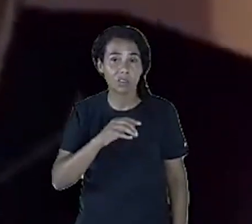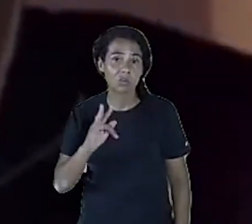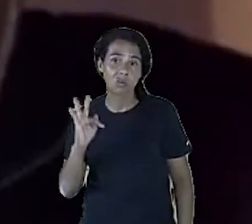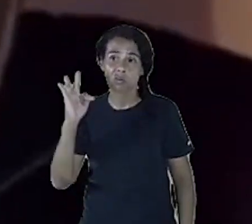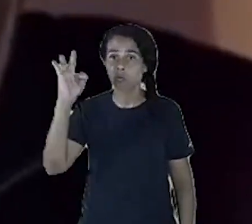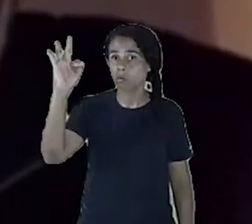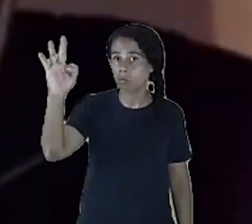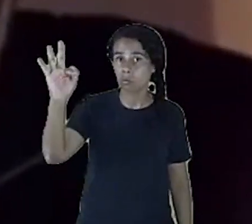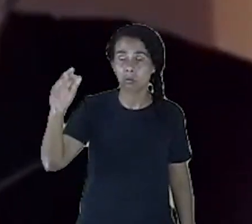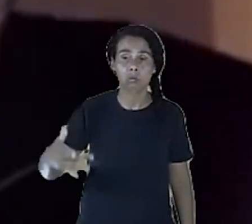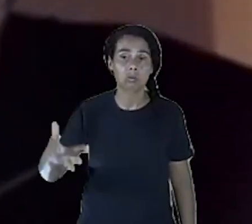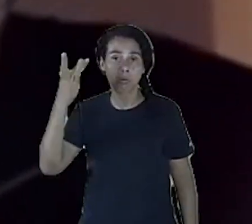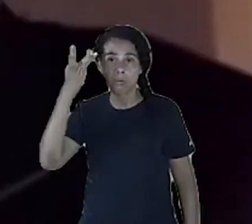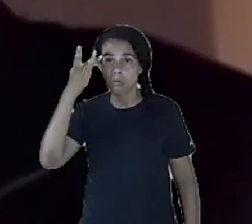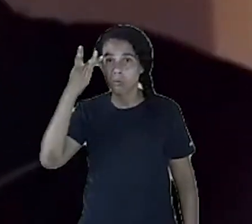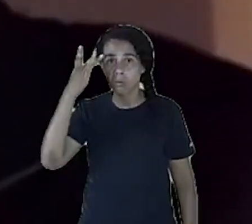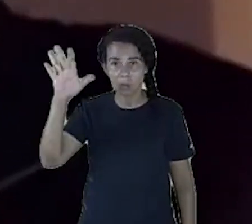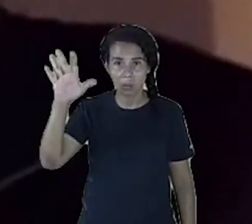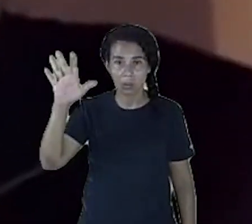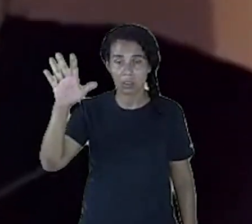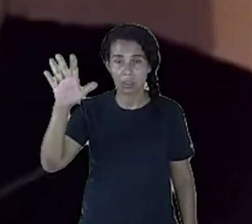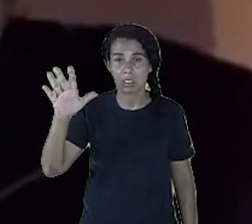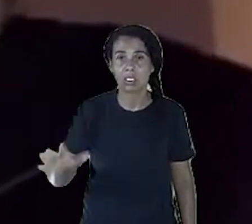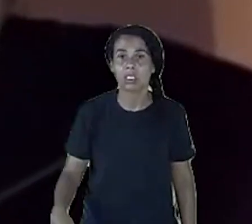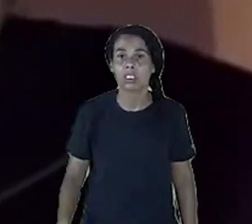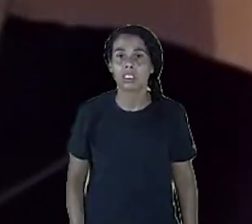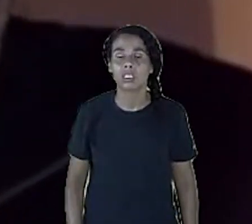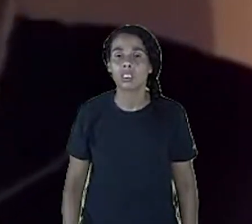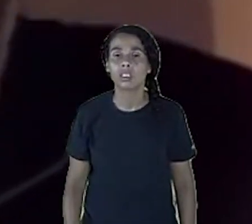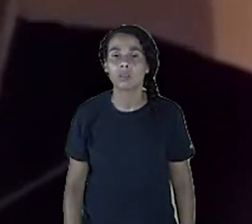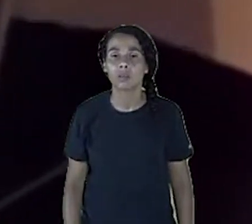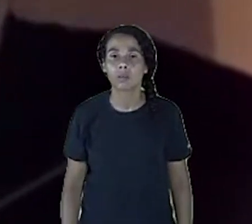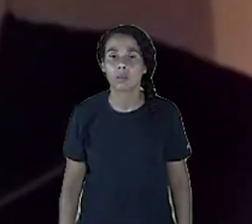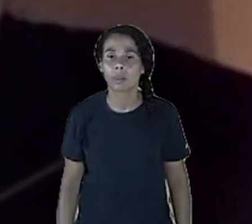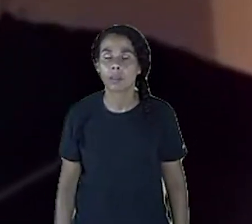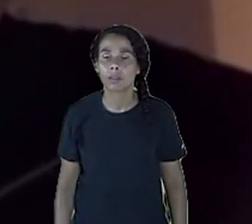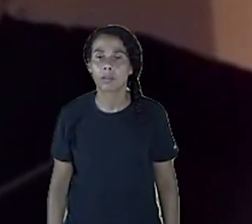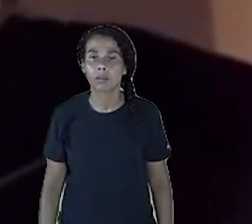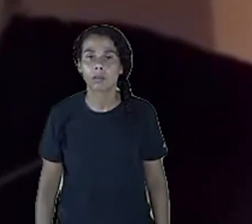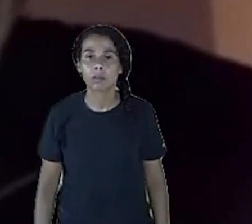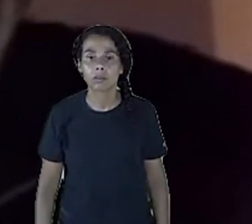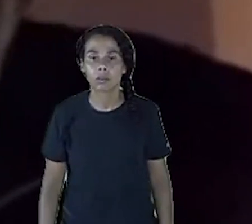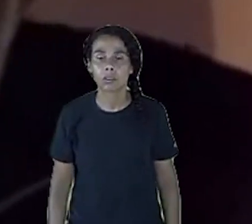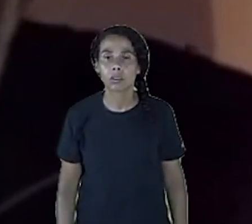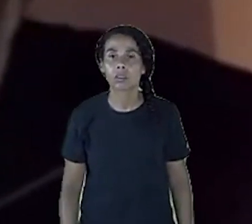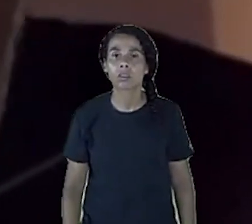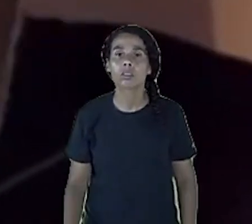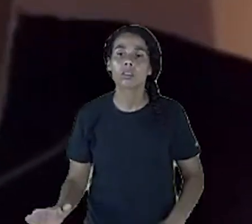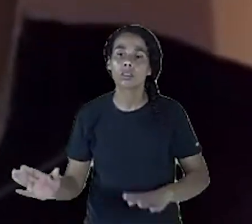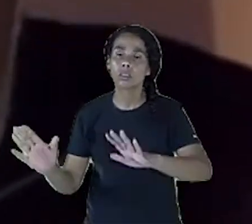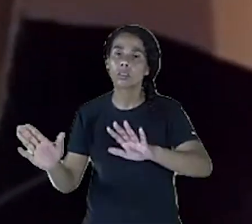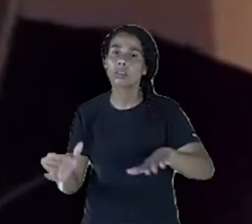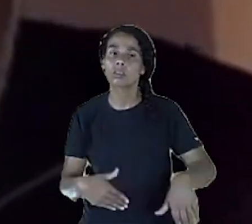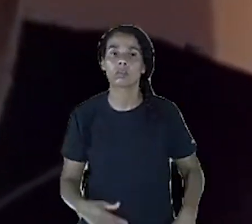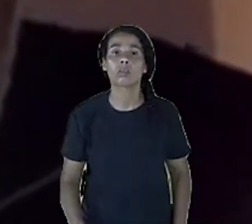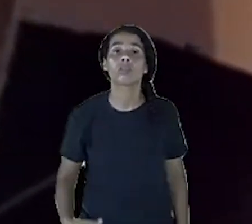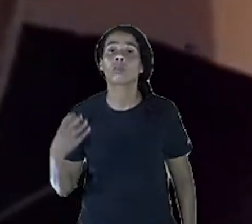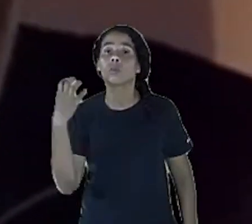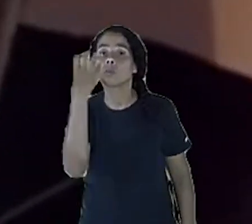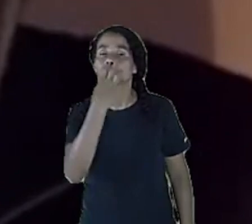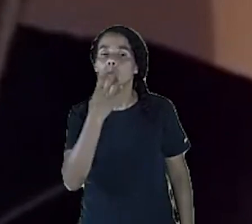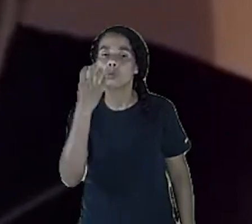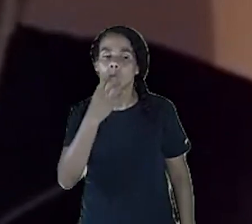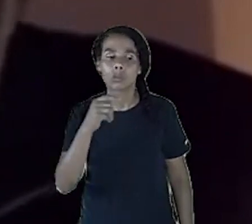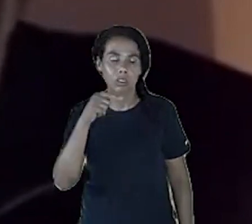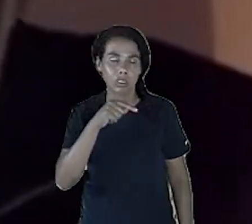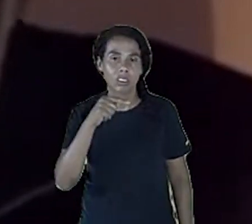essa coisa que eu falo em canções como Se Eu Quiser Falar com Deus, ou canções como Não Tenho Medo